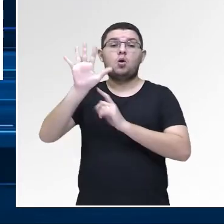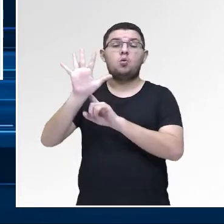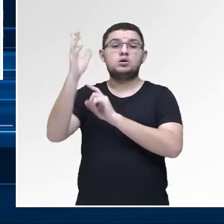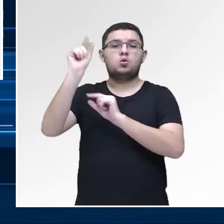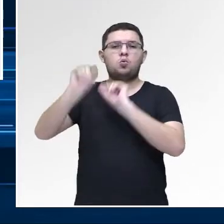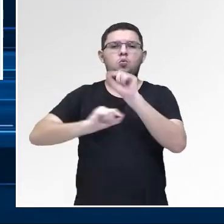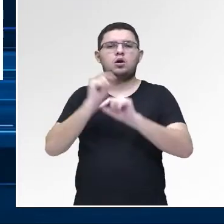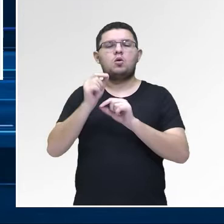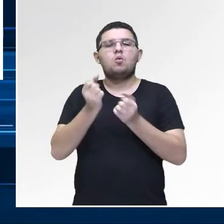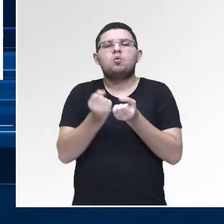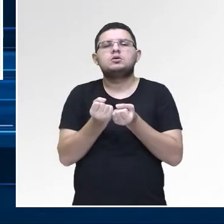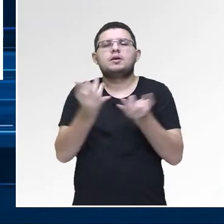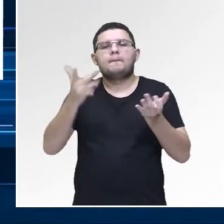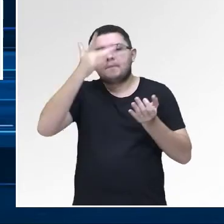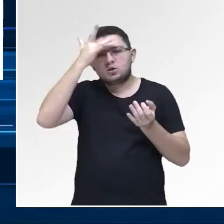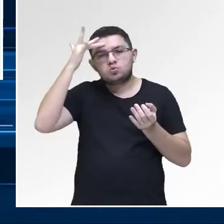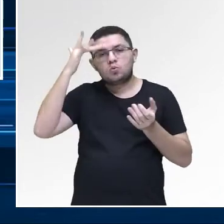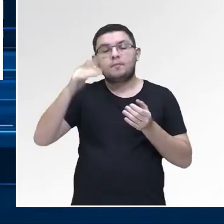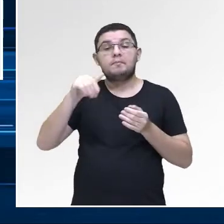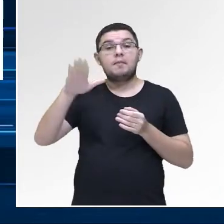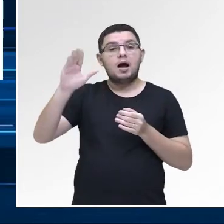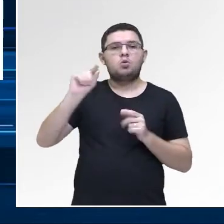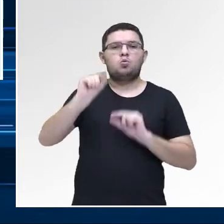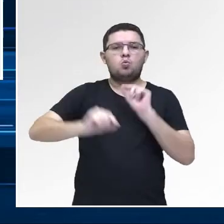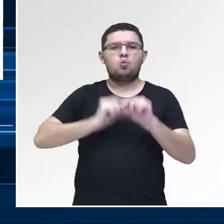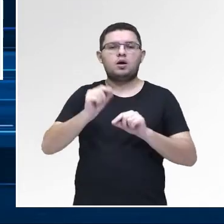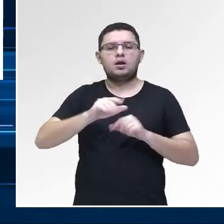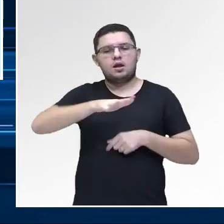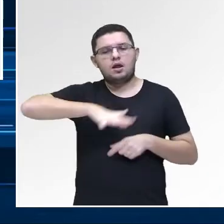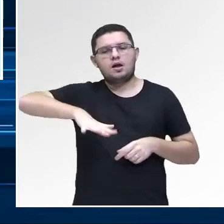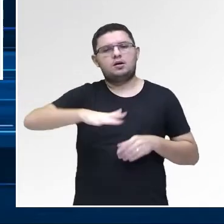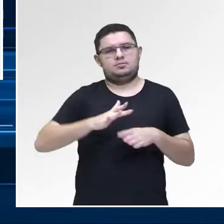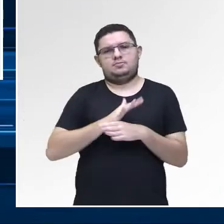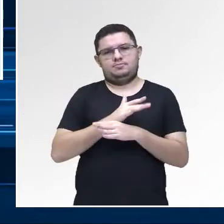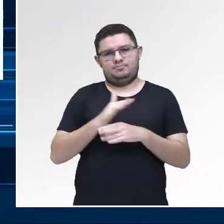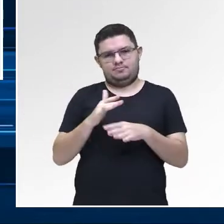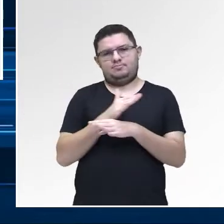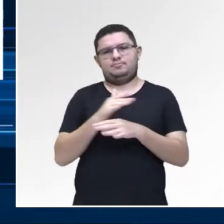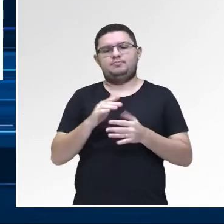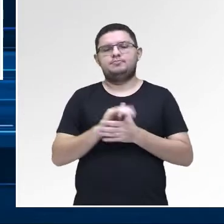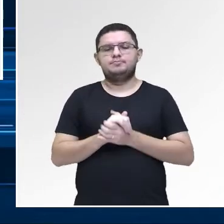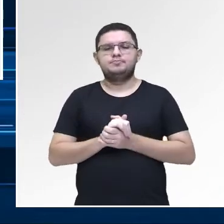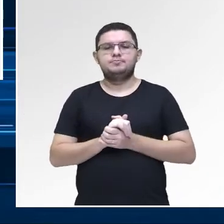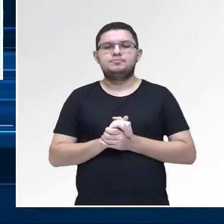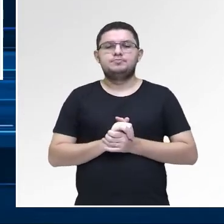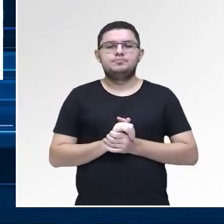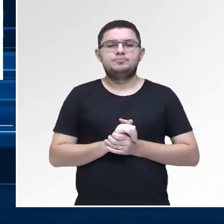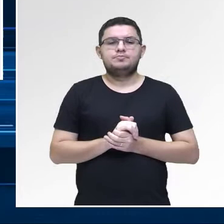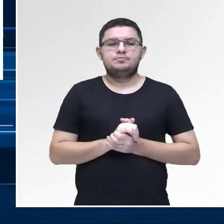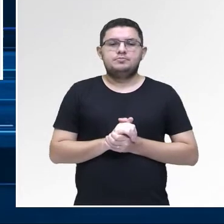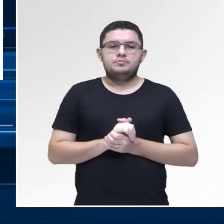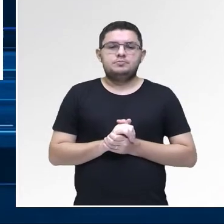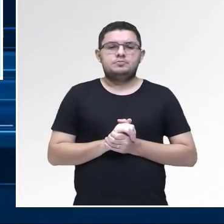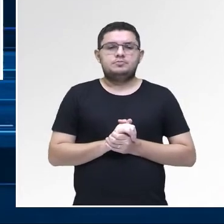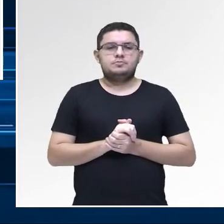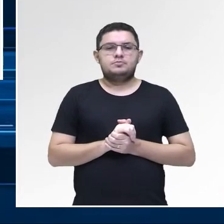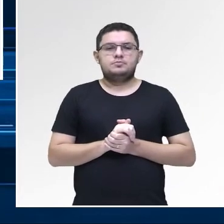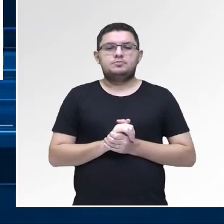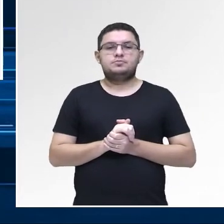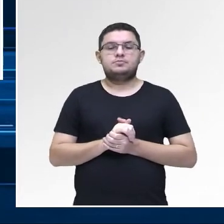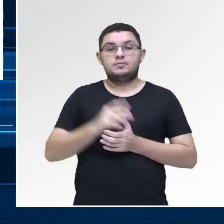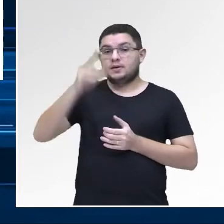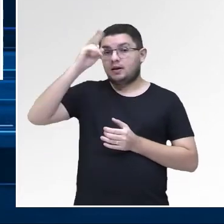em escala regional. Isso quer dizer o quê? Certo? Depois do crescimento